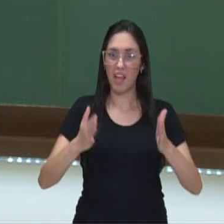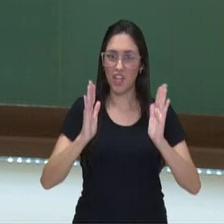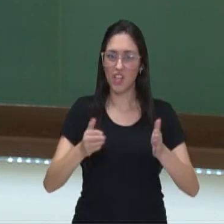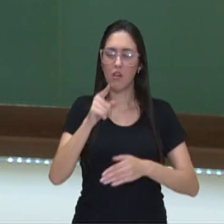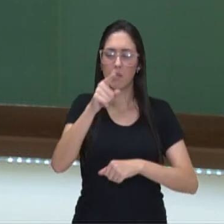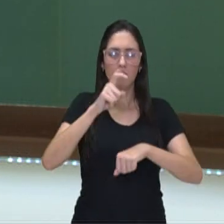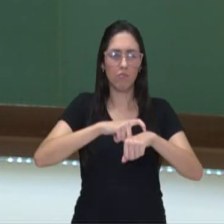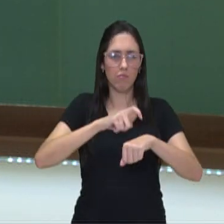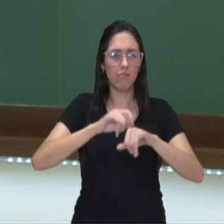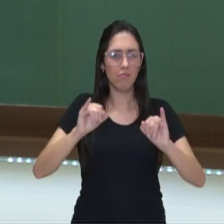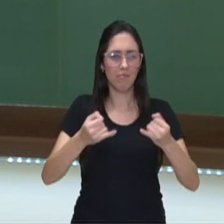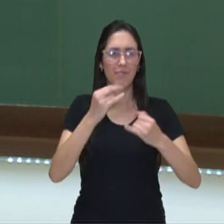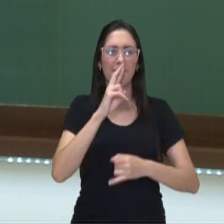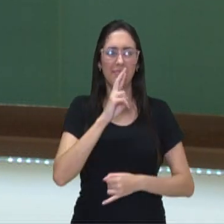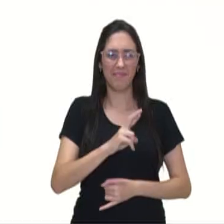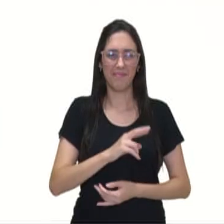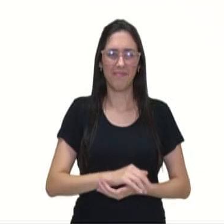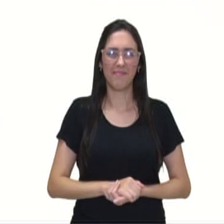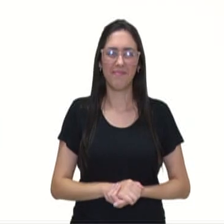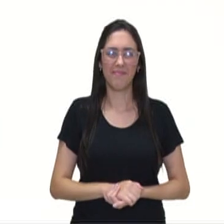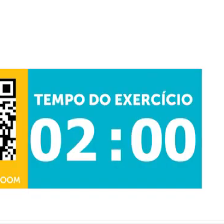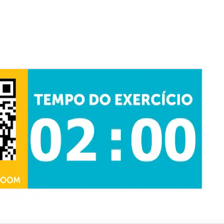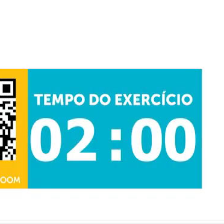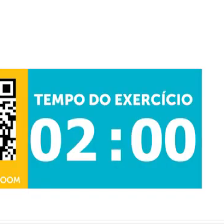dar um tempinho aí para vocês, ok?